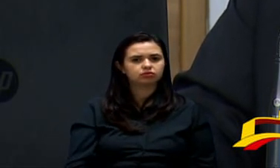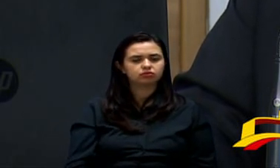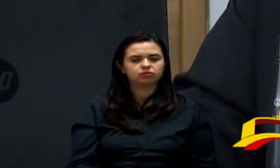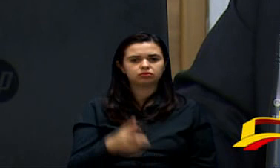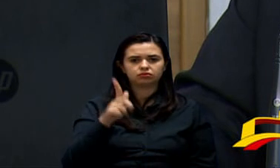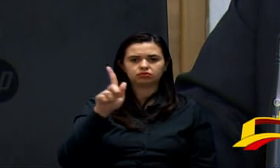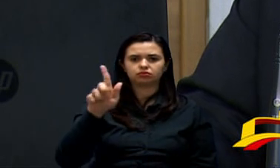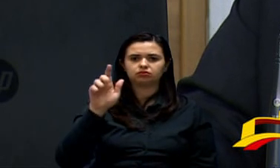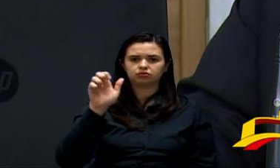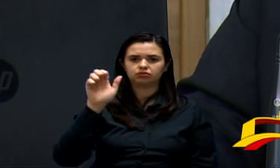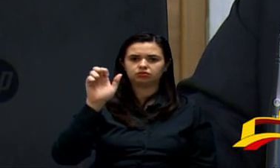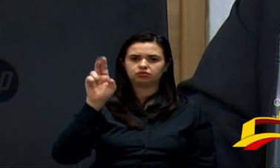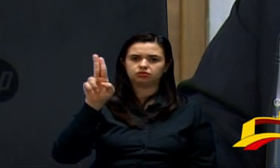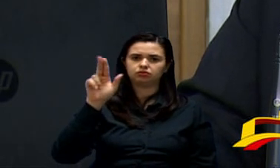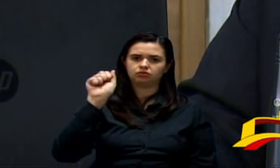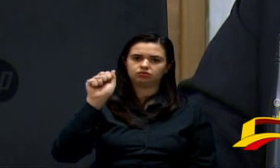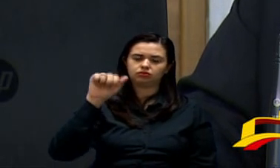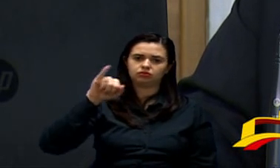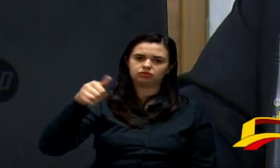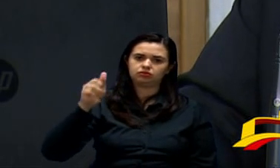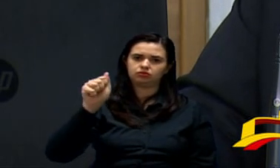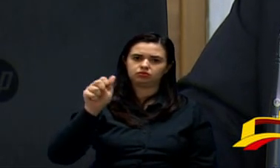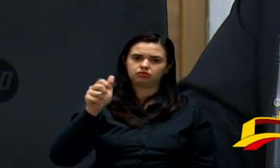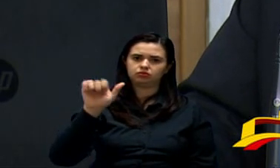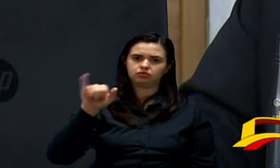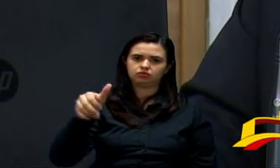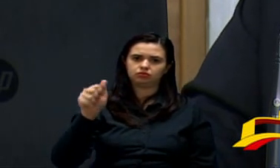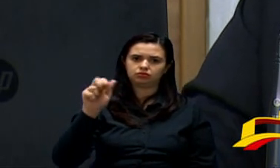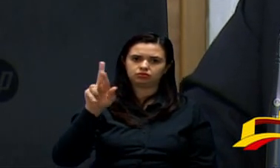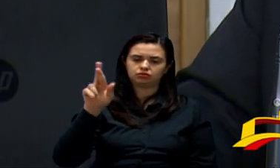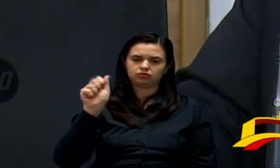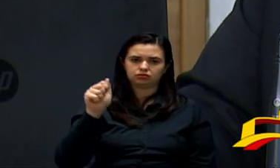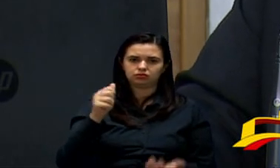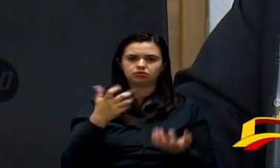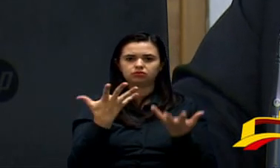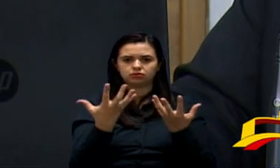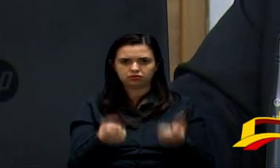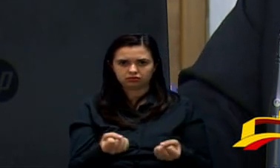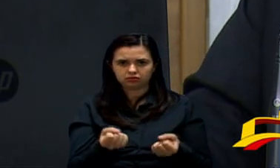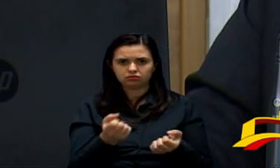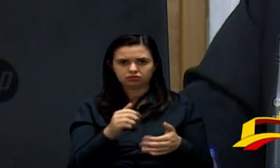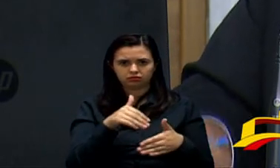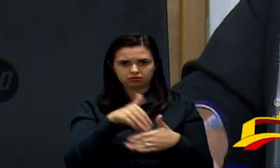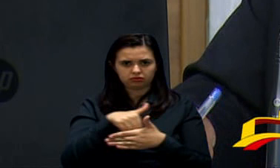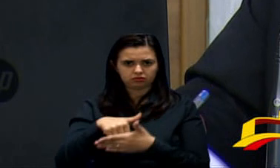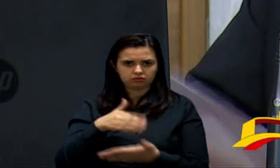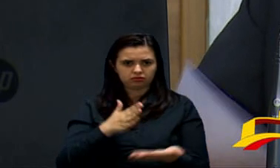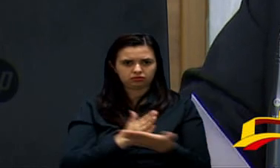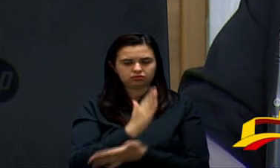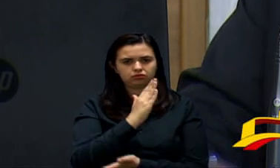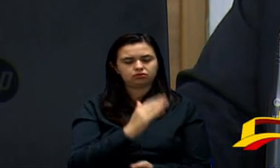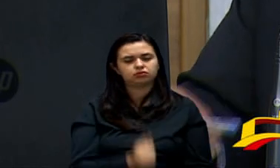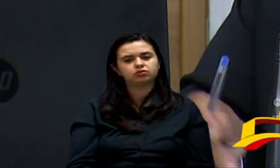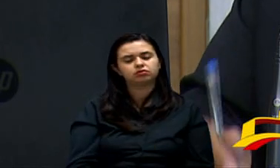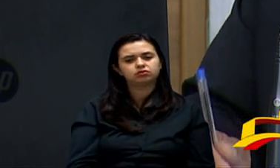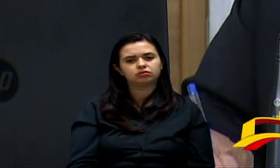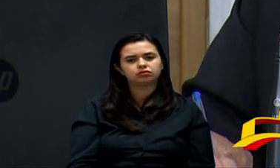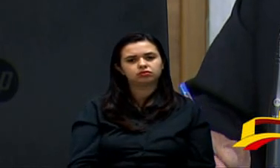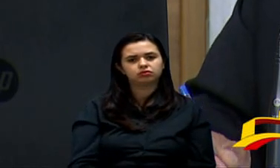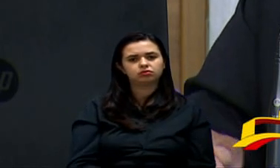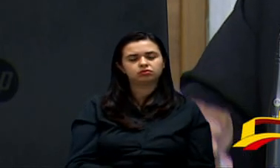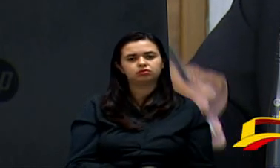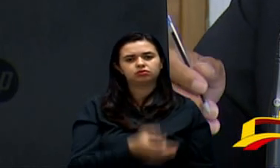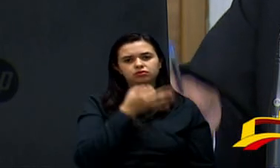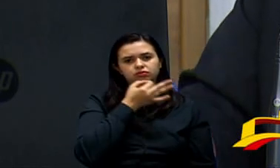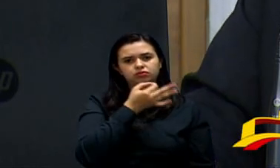Guajajara. Eu coloco em discussão. É encerrada a discussão, coloquei em votação. Os vereadores concordam, permaneçam como estão. Aprovado.